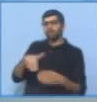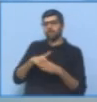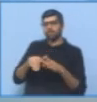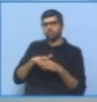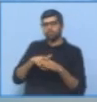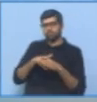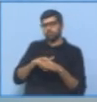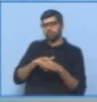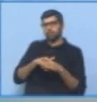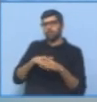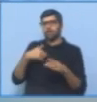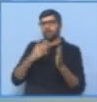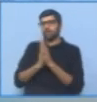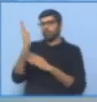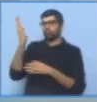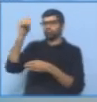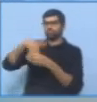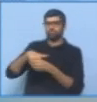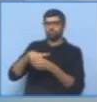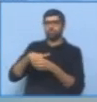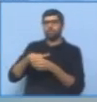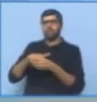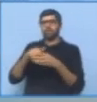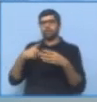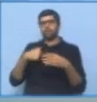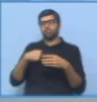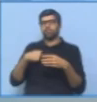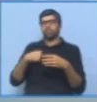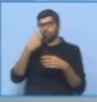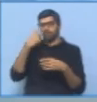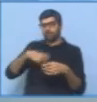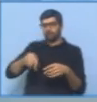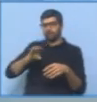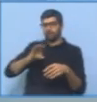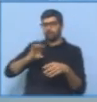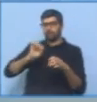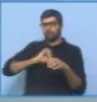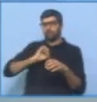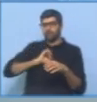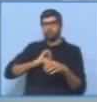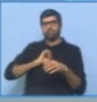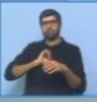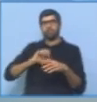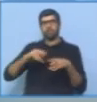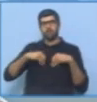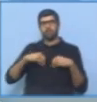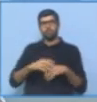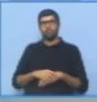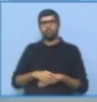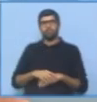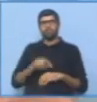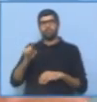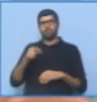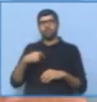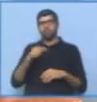genericamente, torna-me participante da divindade, daquele que assume a humanidade. Isto para mim devia ser um momento